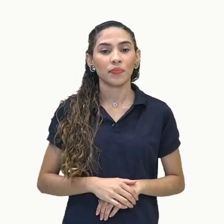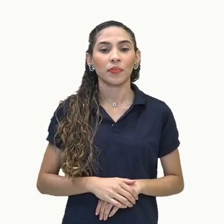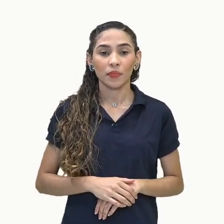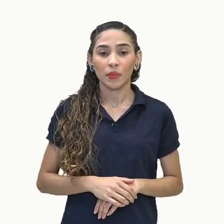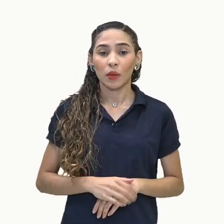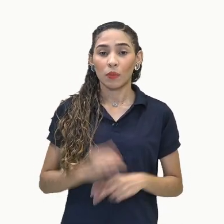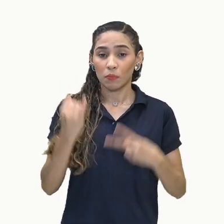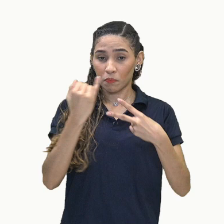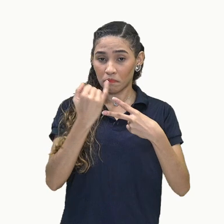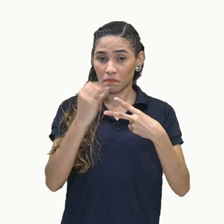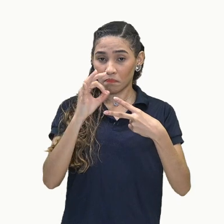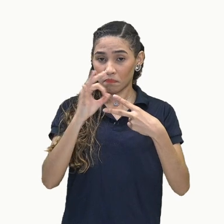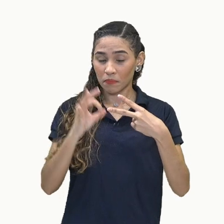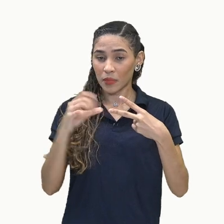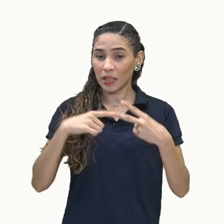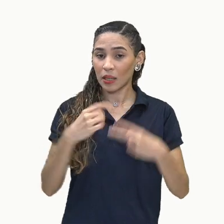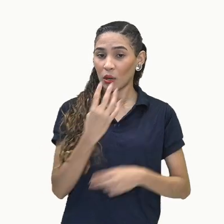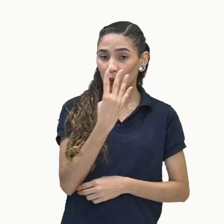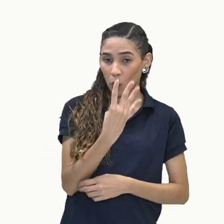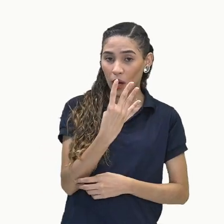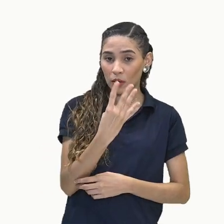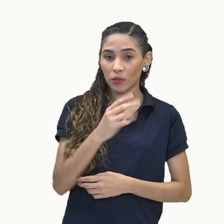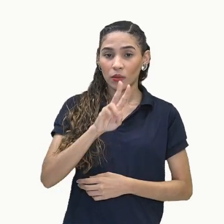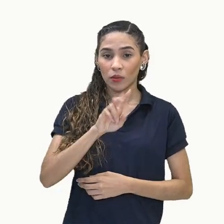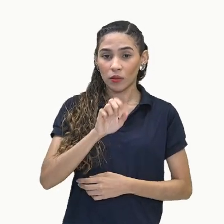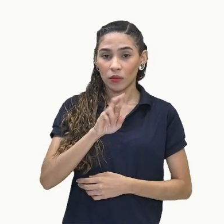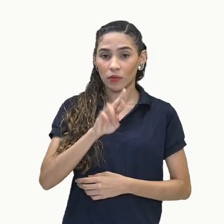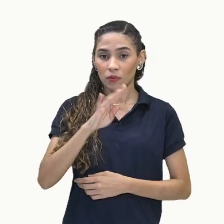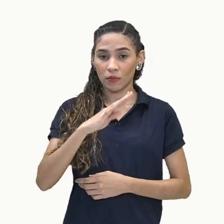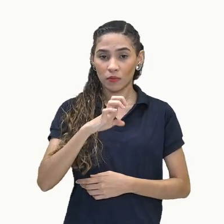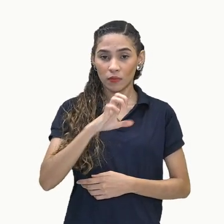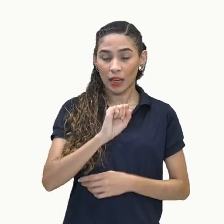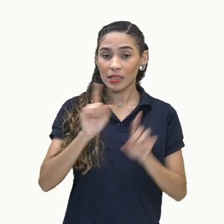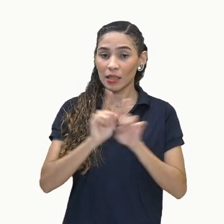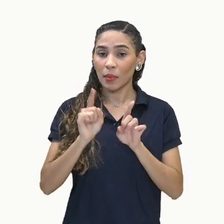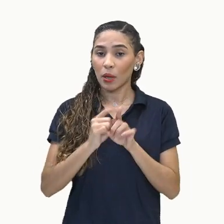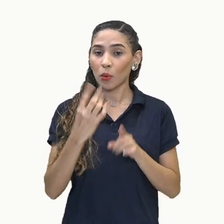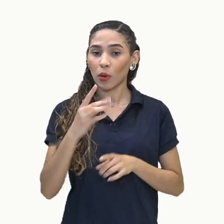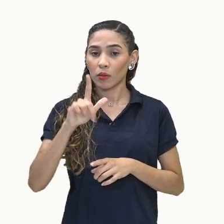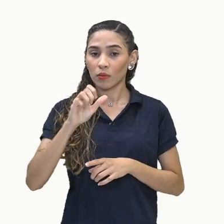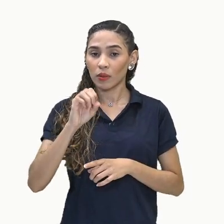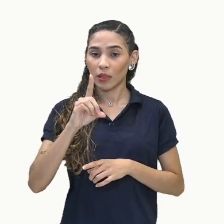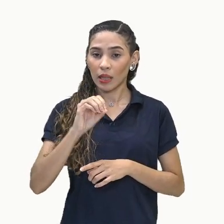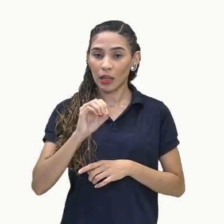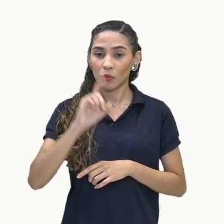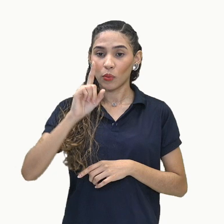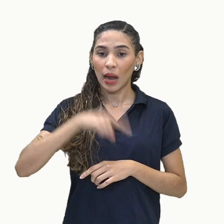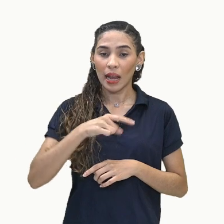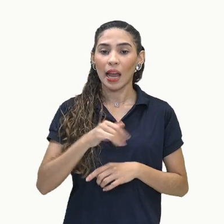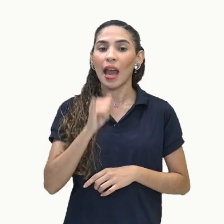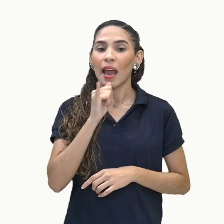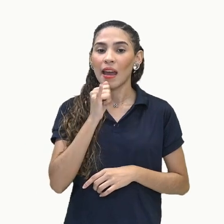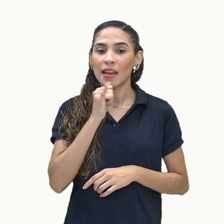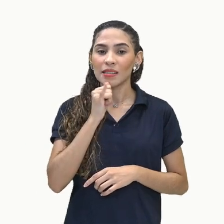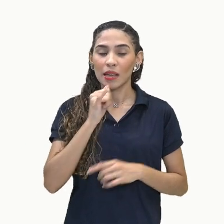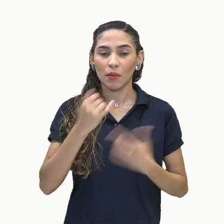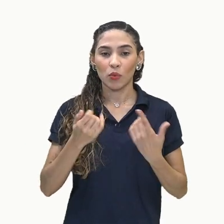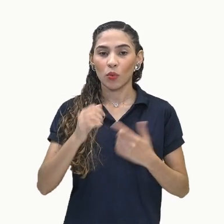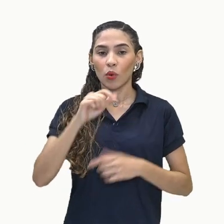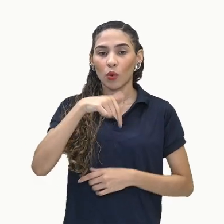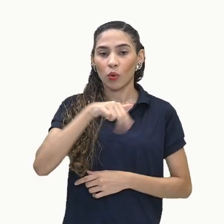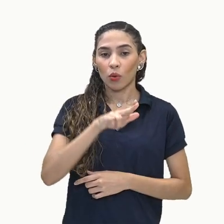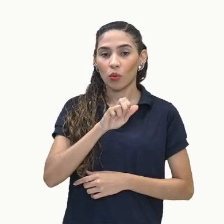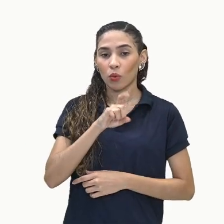possui 4 vértices e 4 lados, é o quadrado. Isso não é verdade.